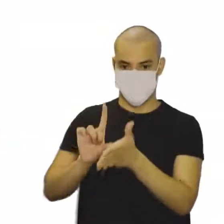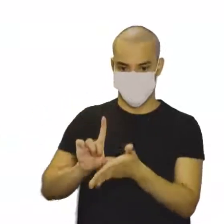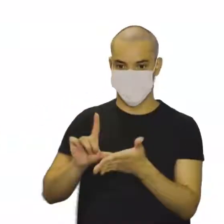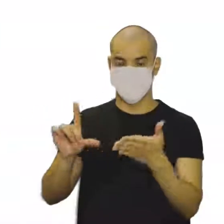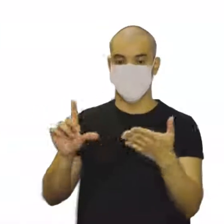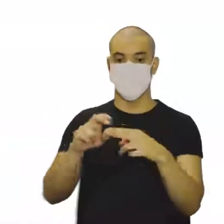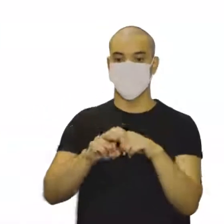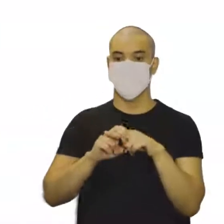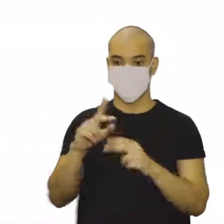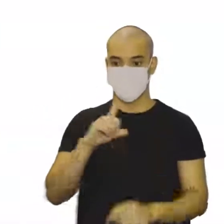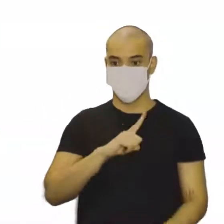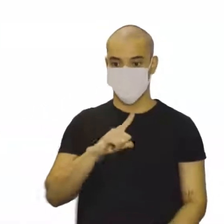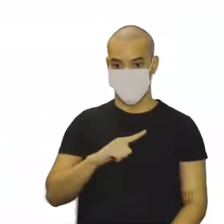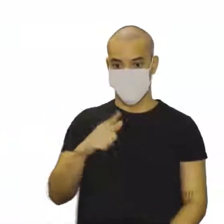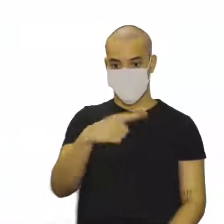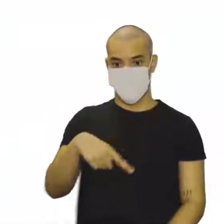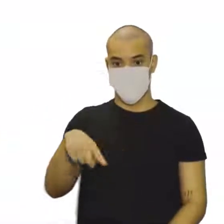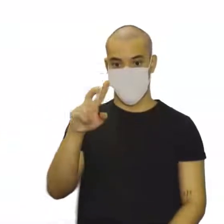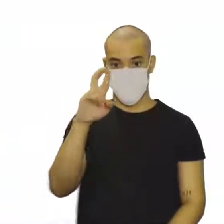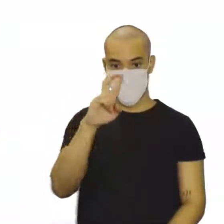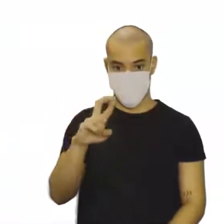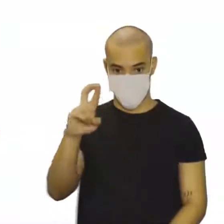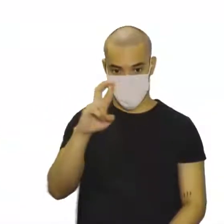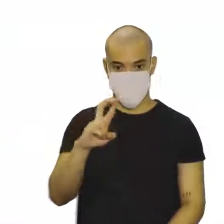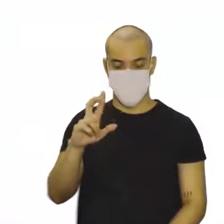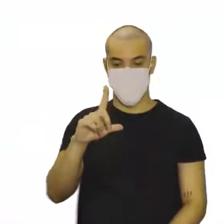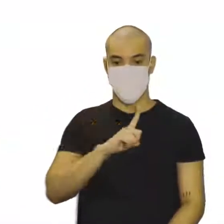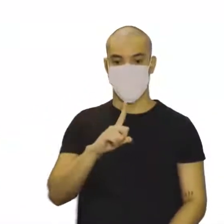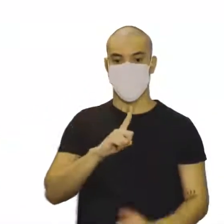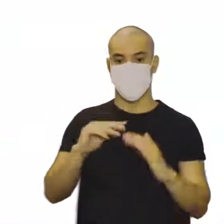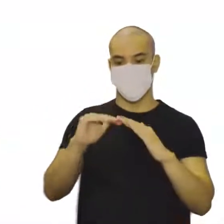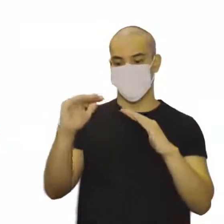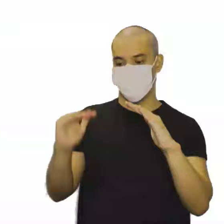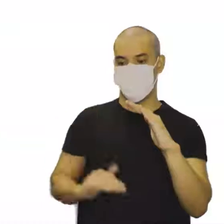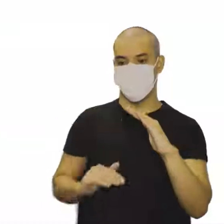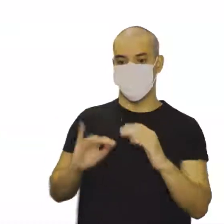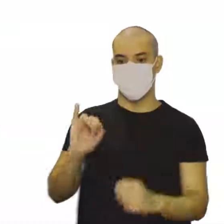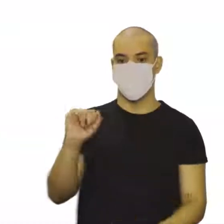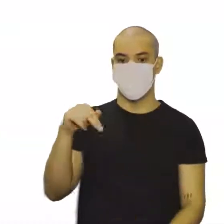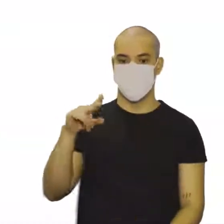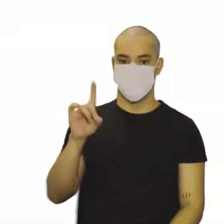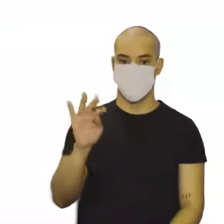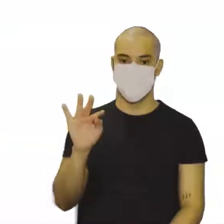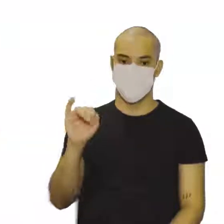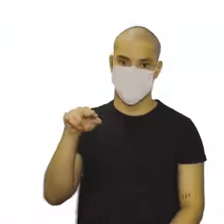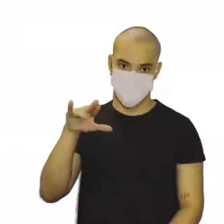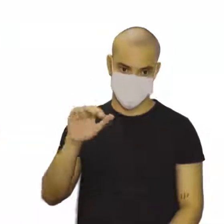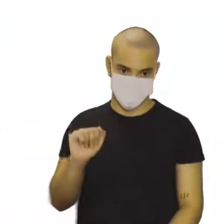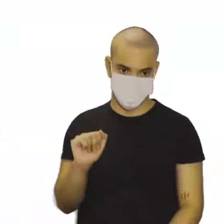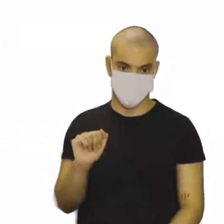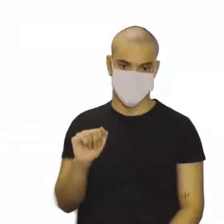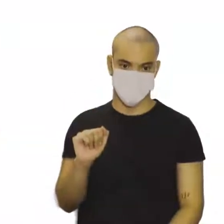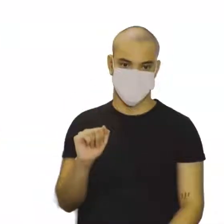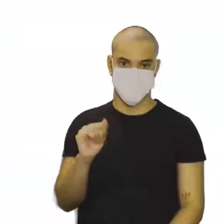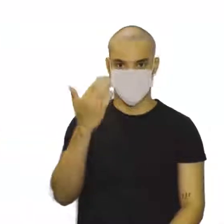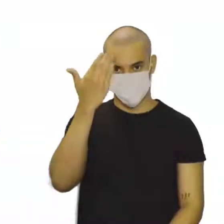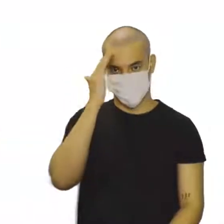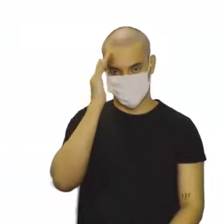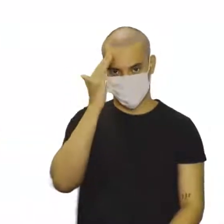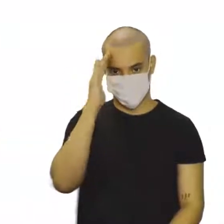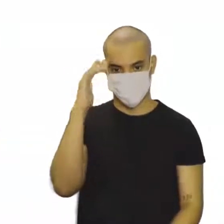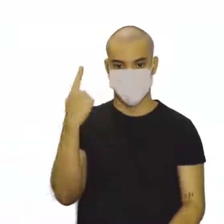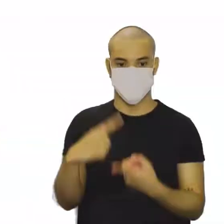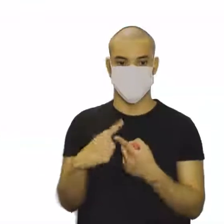E eles são aqui, como vocês podem observar, de baixa indutância. Entendido isso, pessoal?